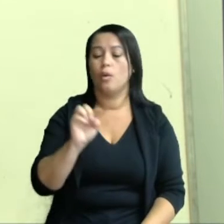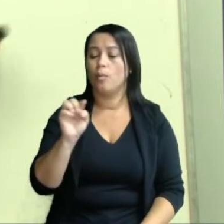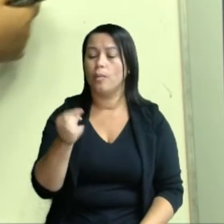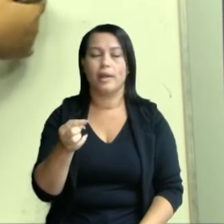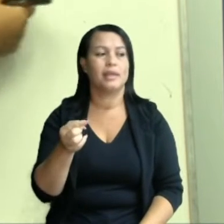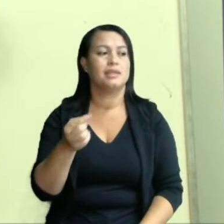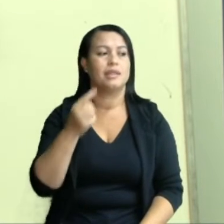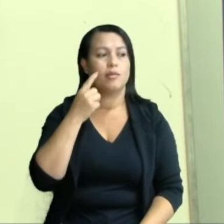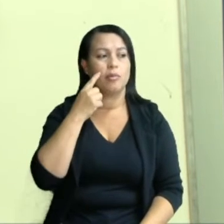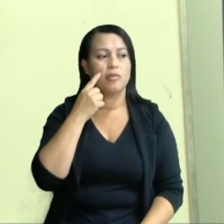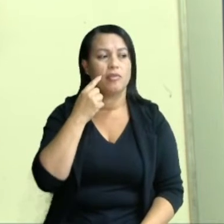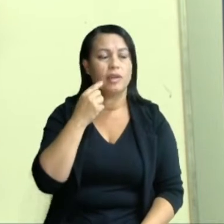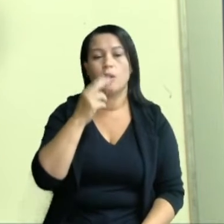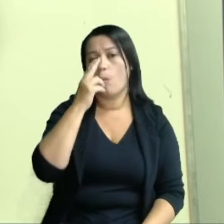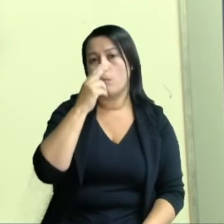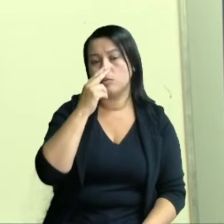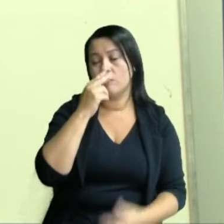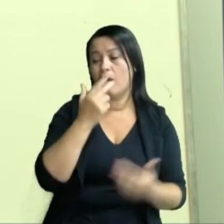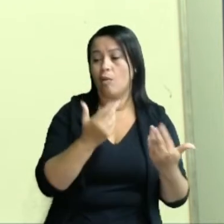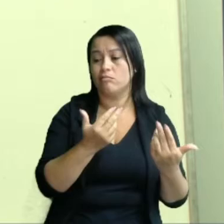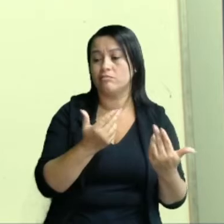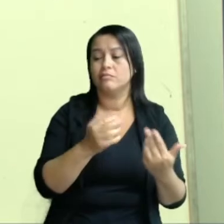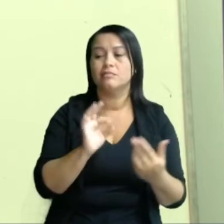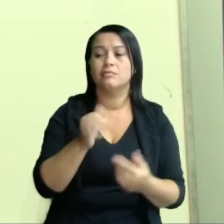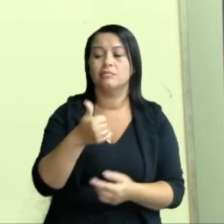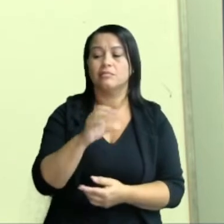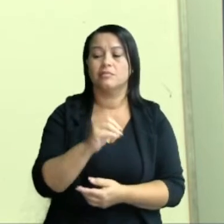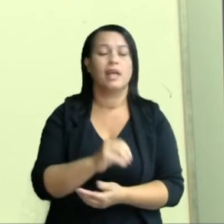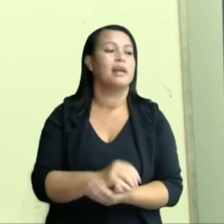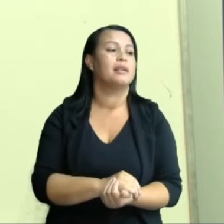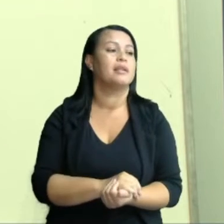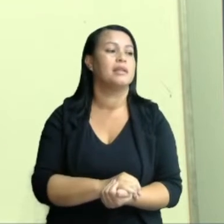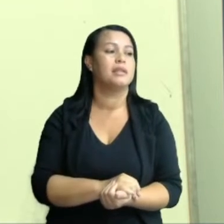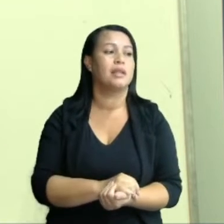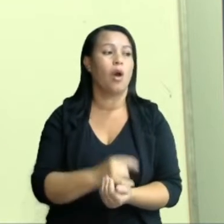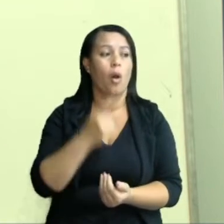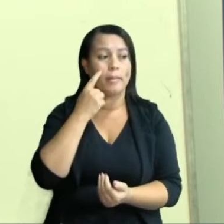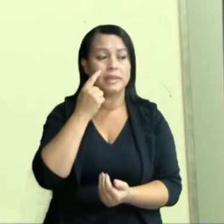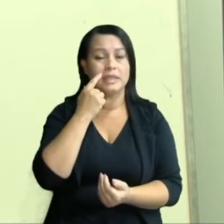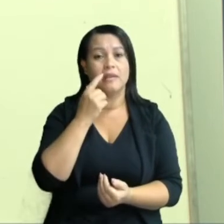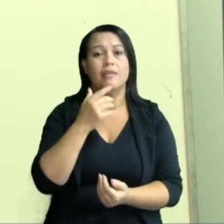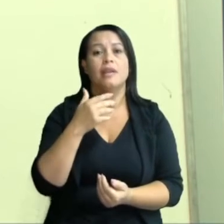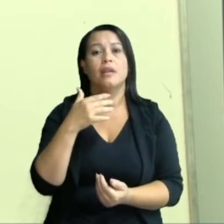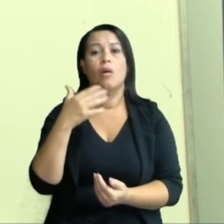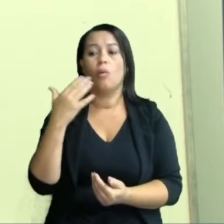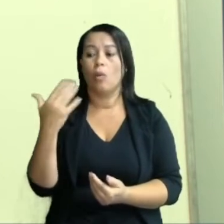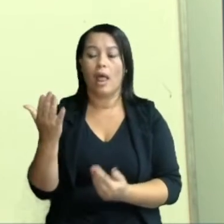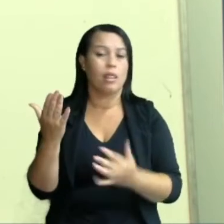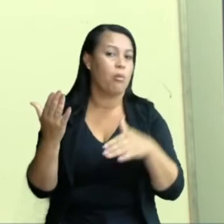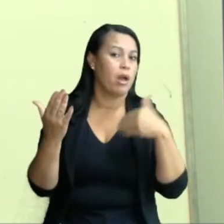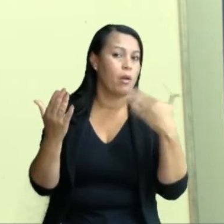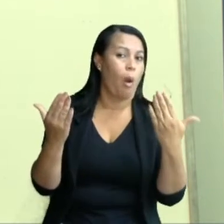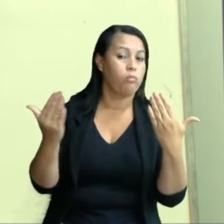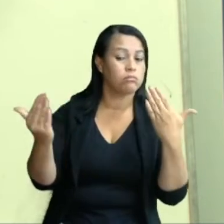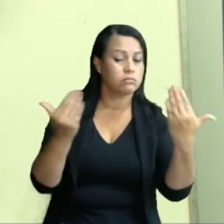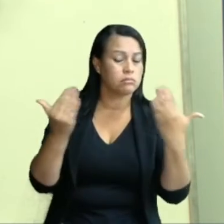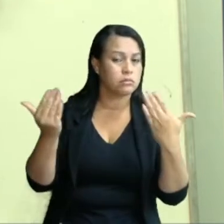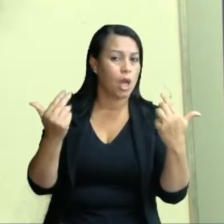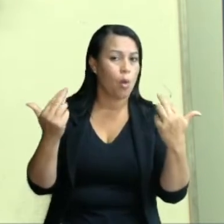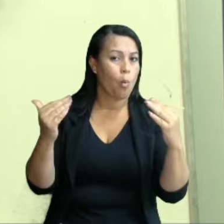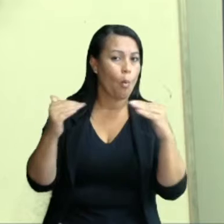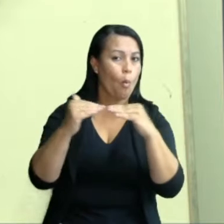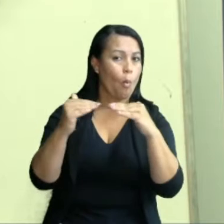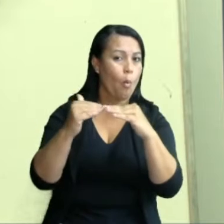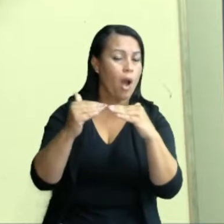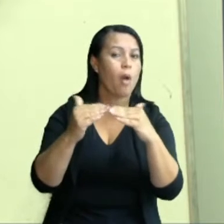casinha decimal deu o mesmo valor, 10. Então, um lado é igual ao outro. Ou seja,